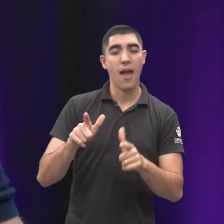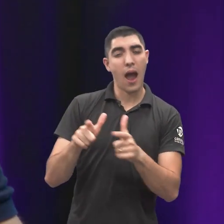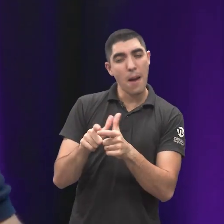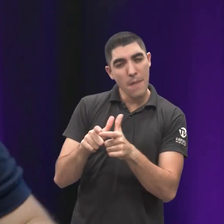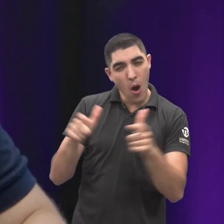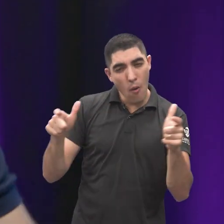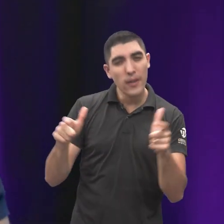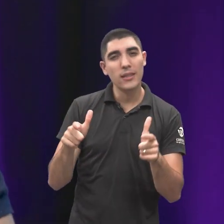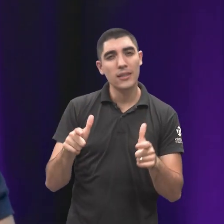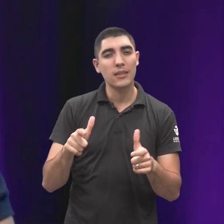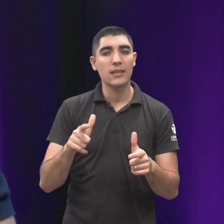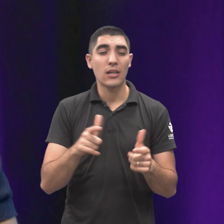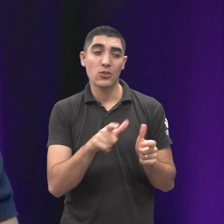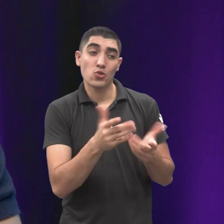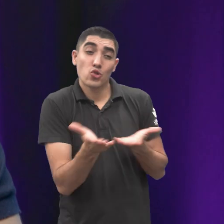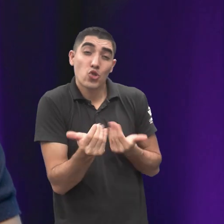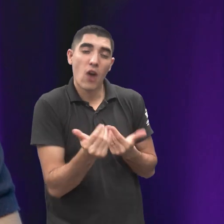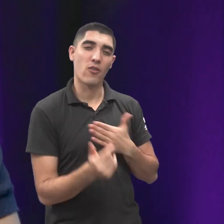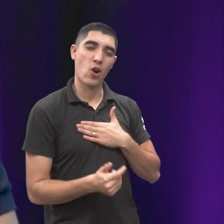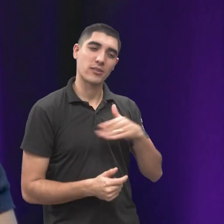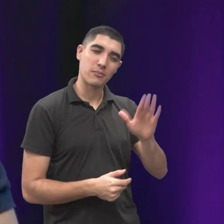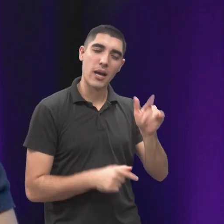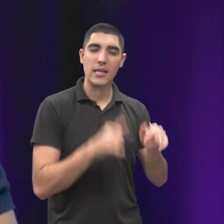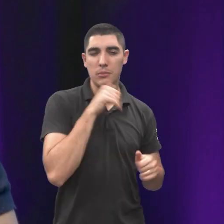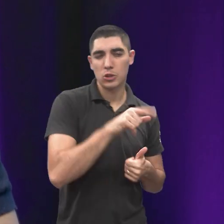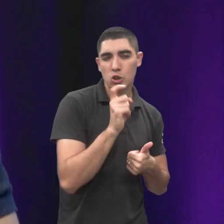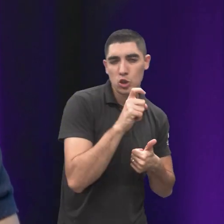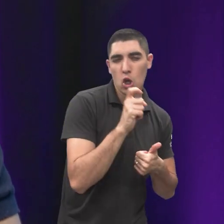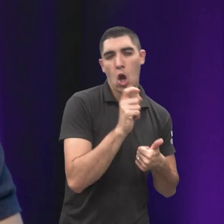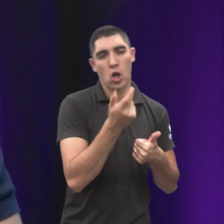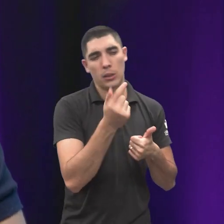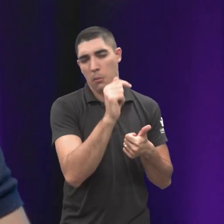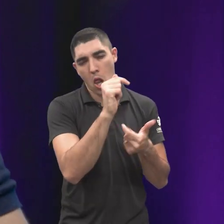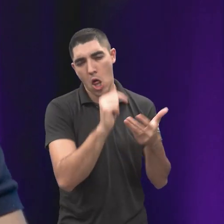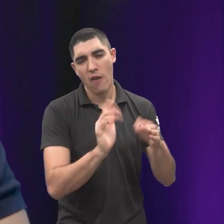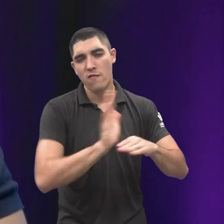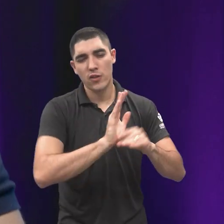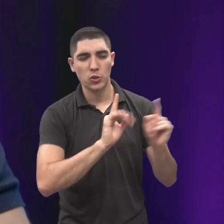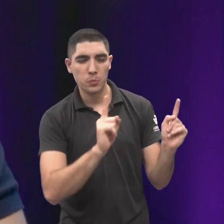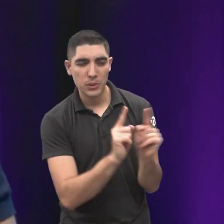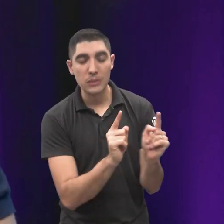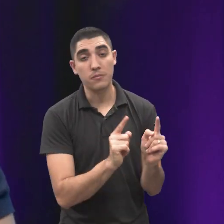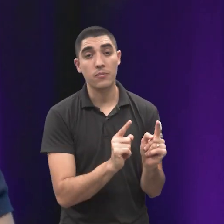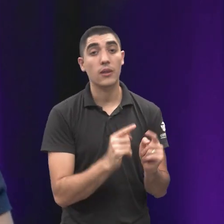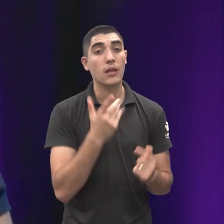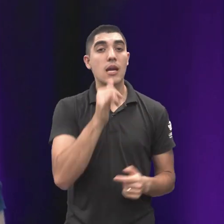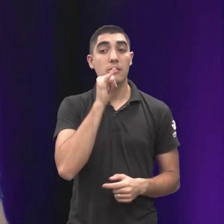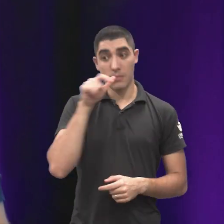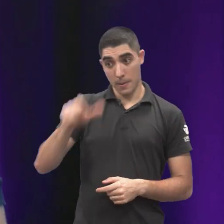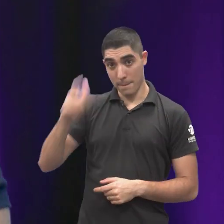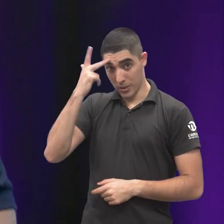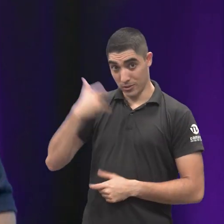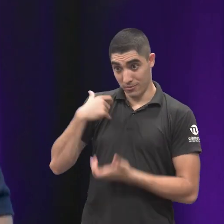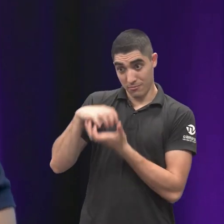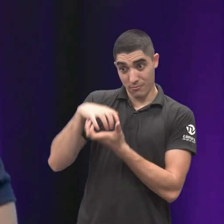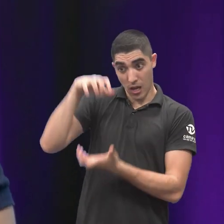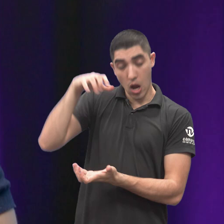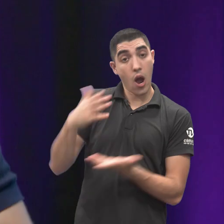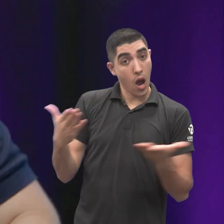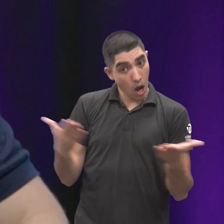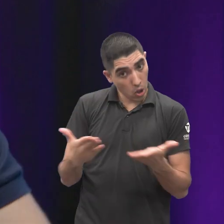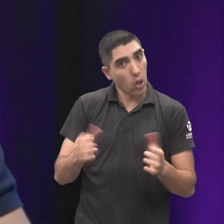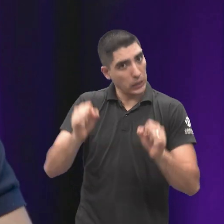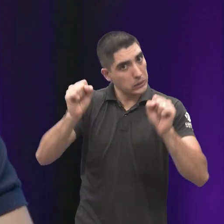público-alvo ali que é um público mais jovem e tal. Mas eu já vejo que a entrada desse público que tem já um pouco mais de idade ali vem